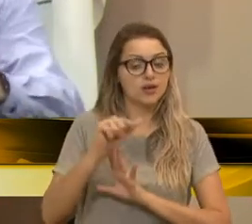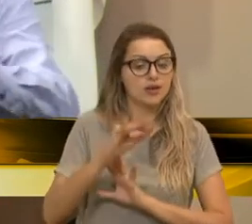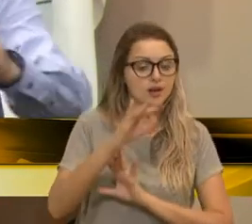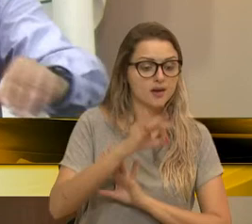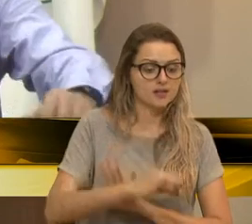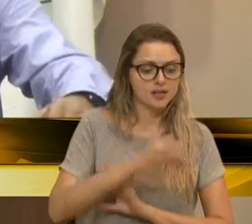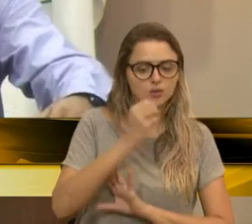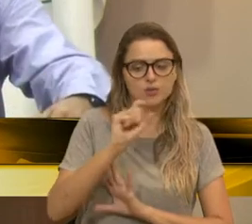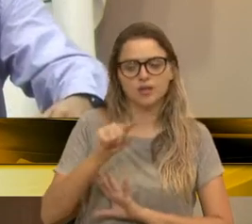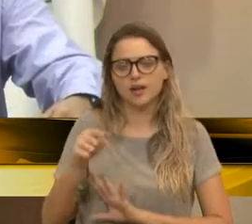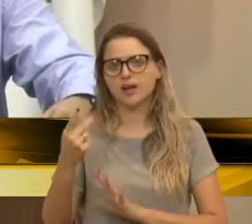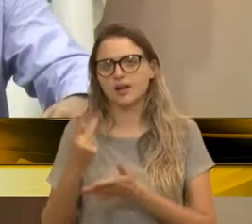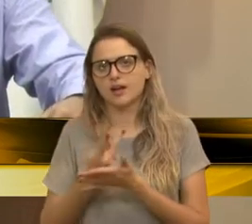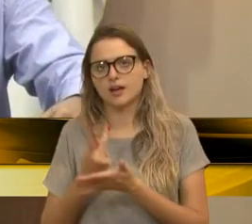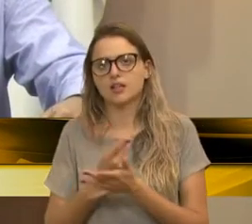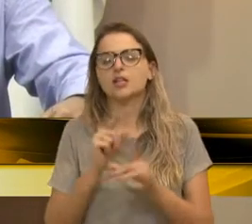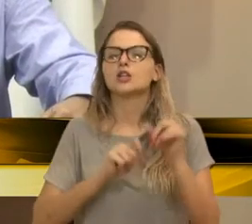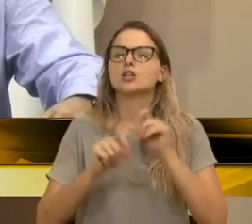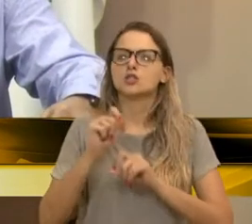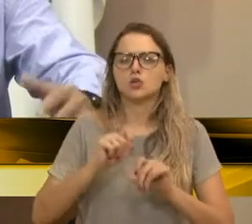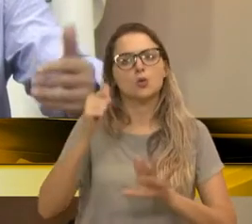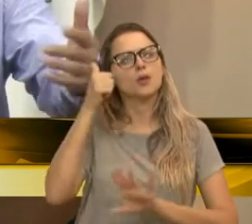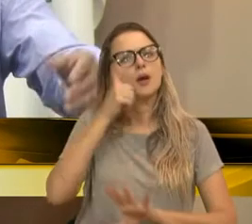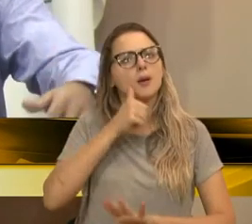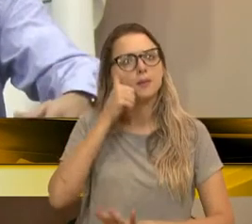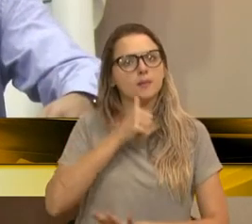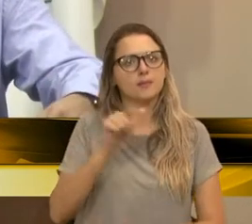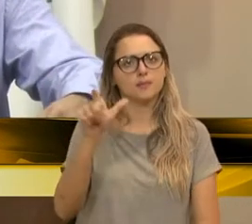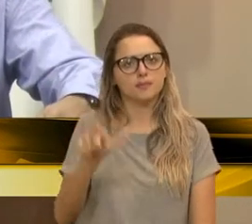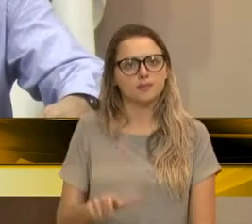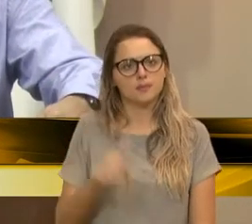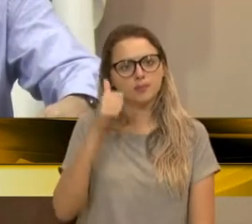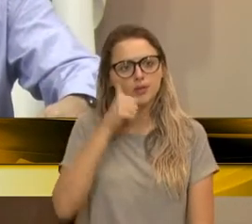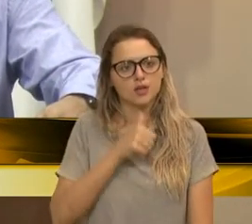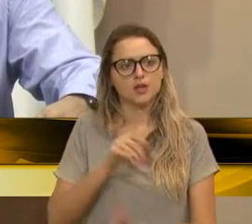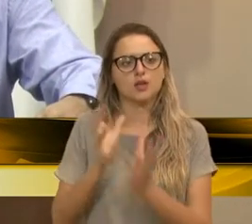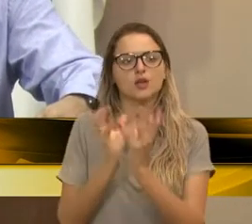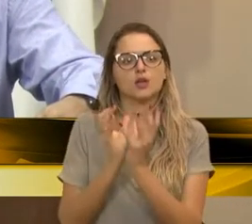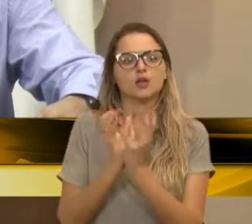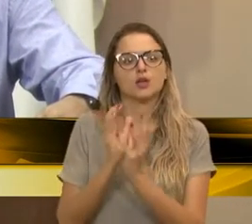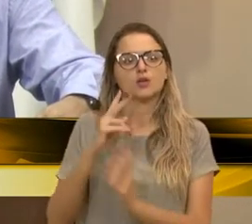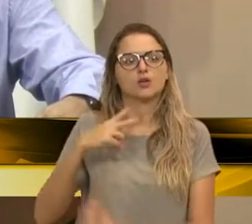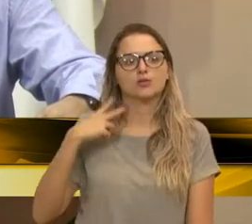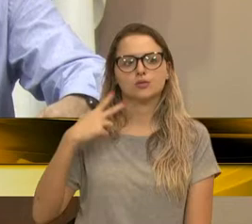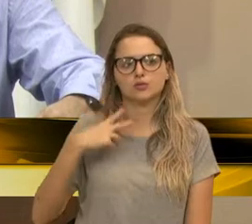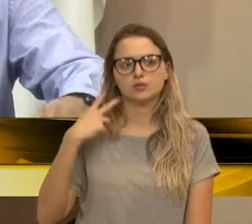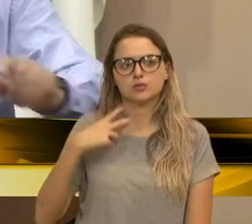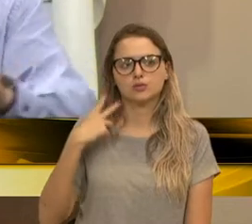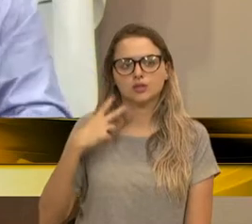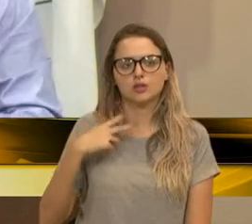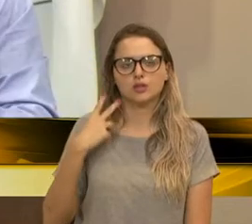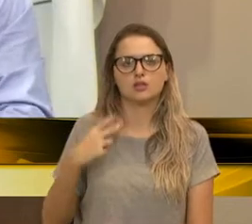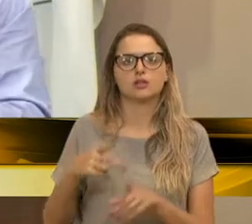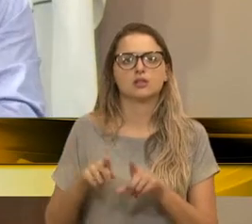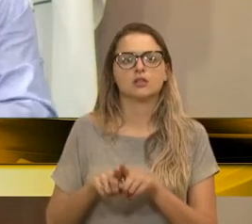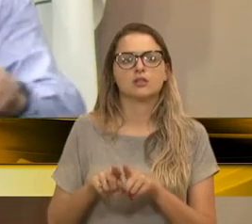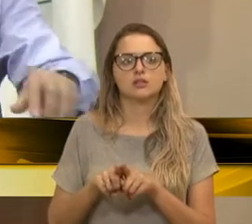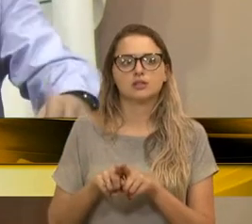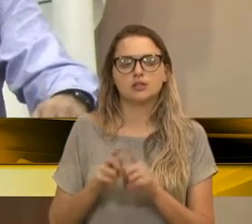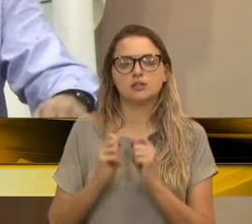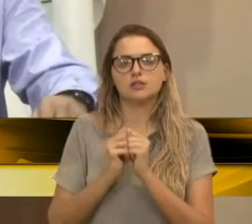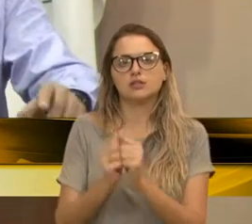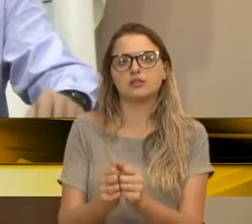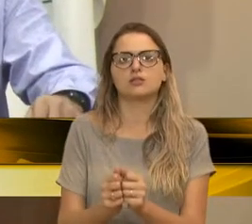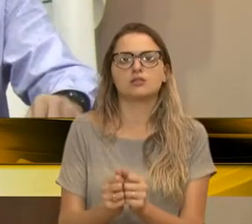No setor quesito da mulher, colegas vereadores, veja bem, na zona rural, quando o governo